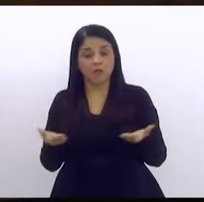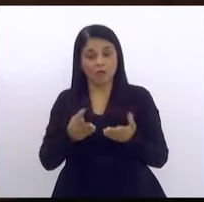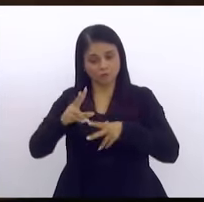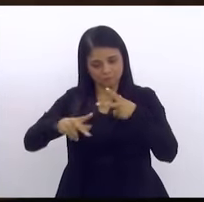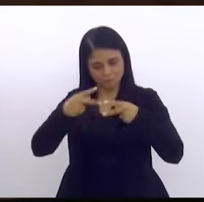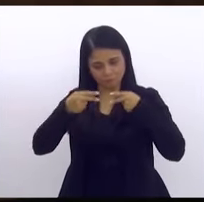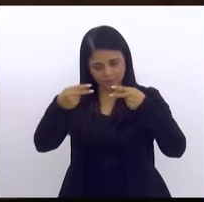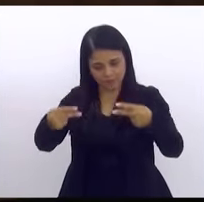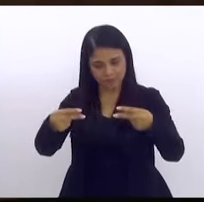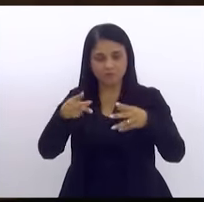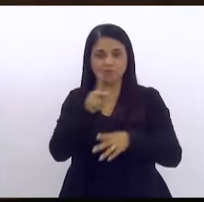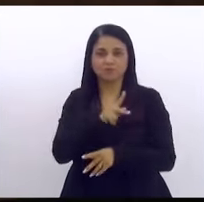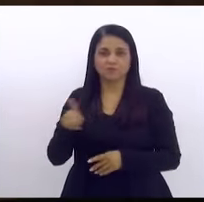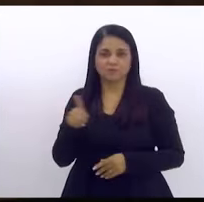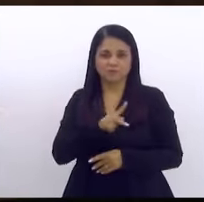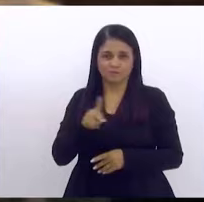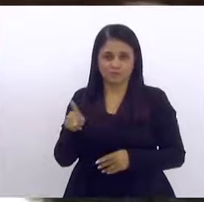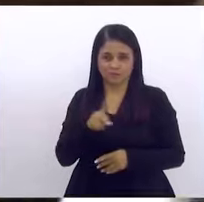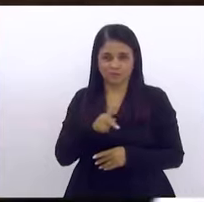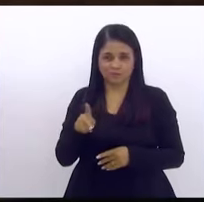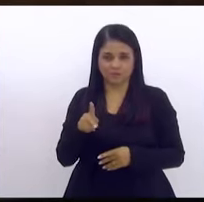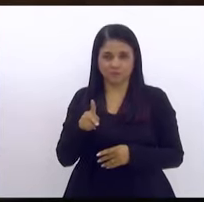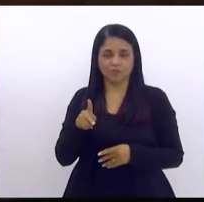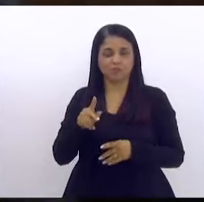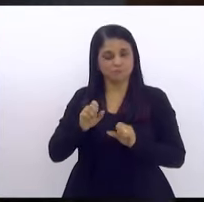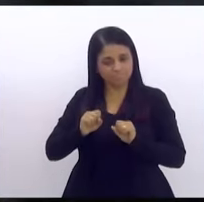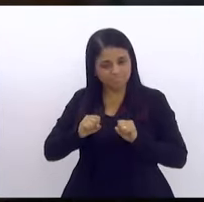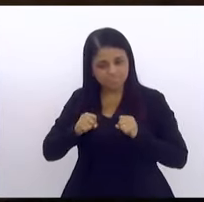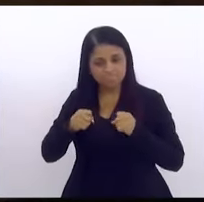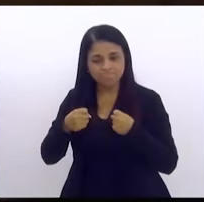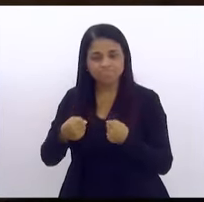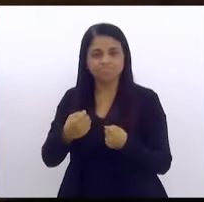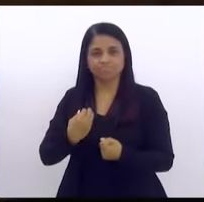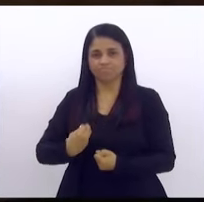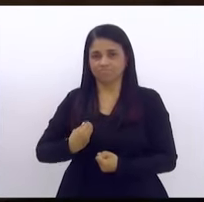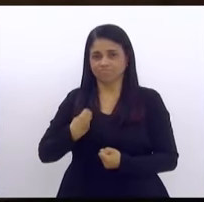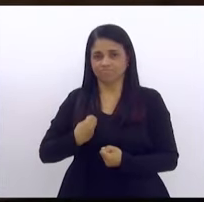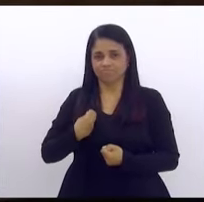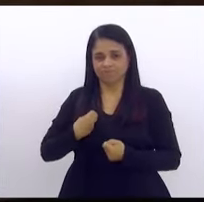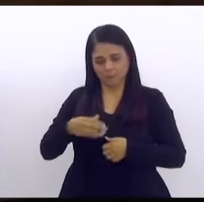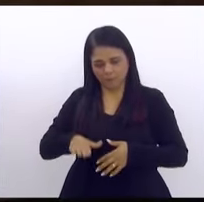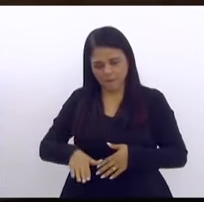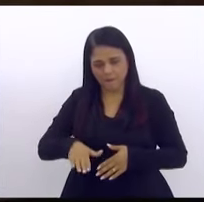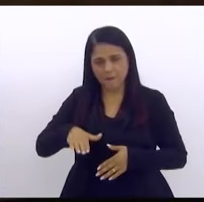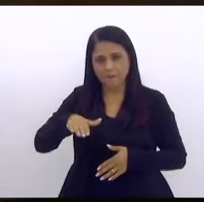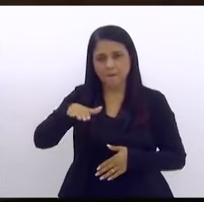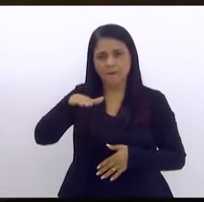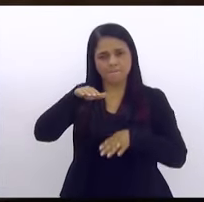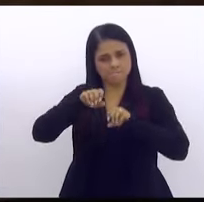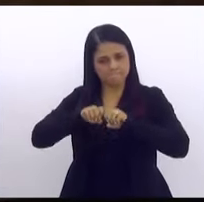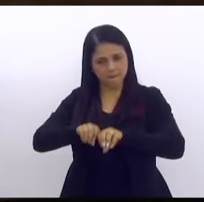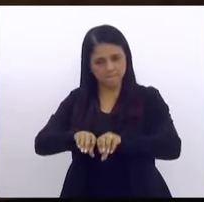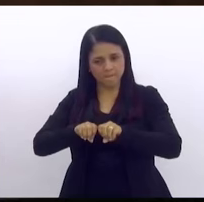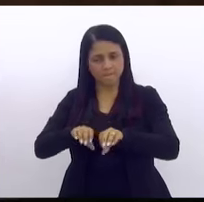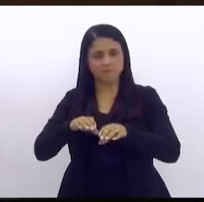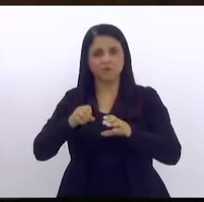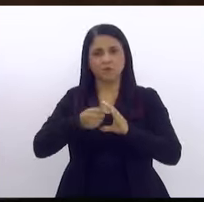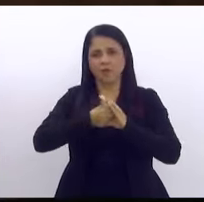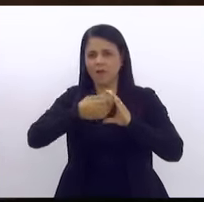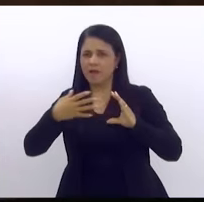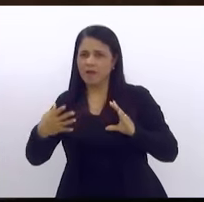aos professores, àqueles que devotam sua vida à construção dos carioquinhas, do seu caráter,